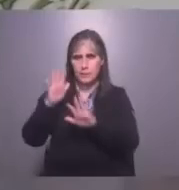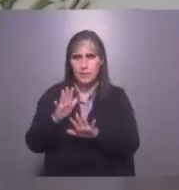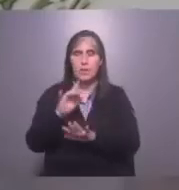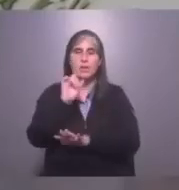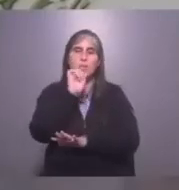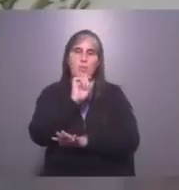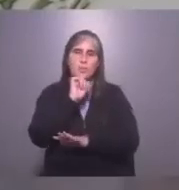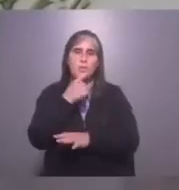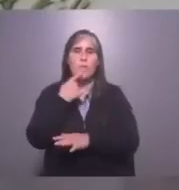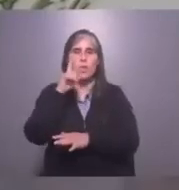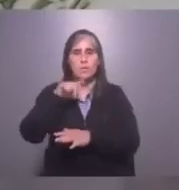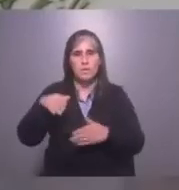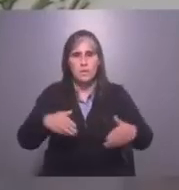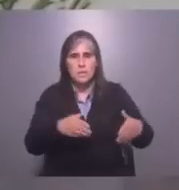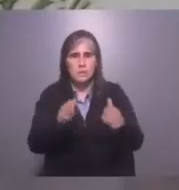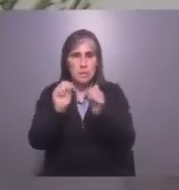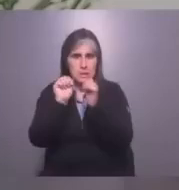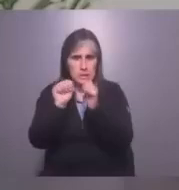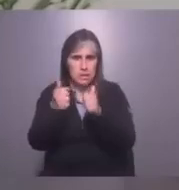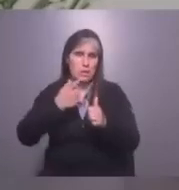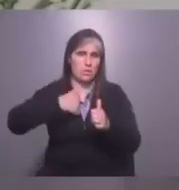podermos voltar ao bom caminho,